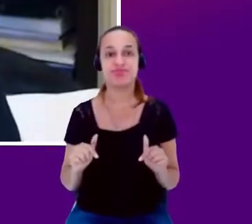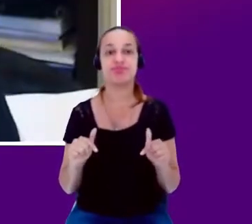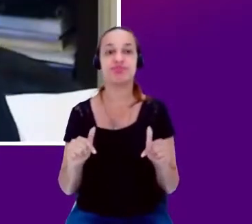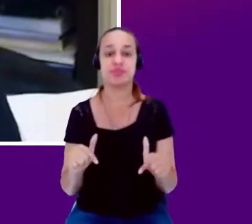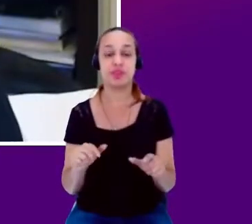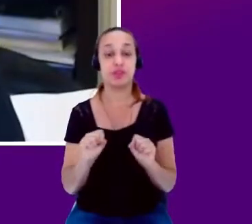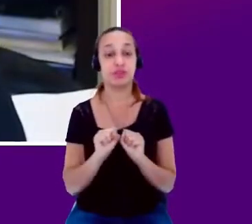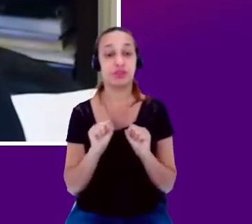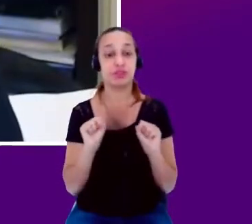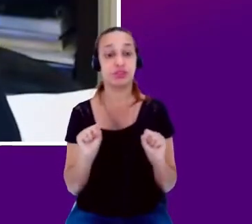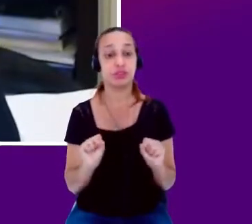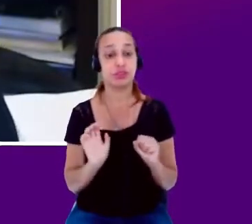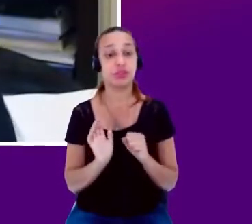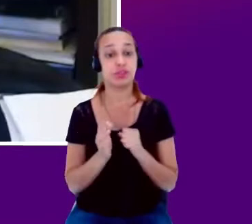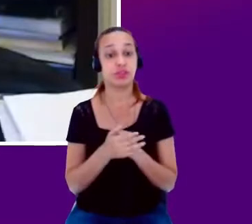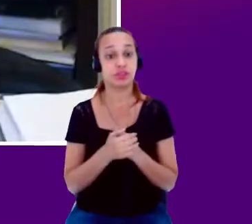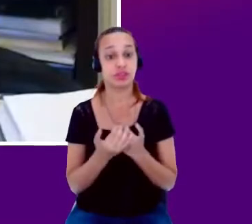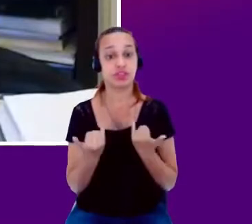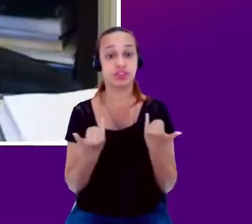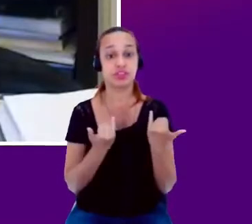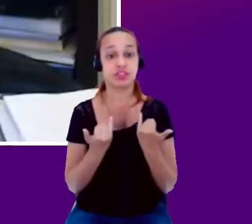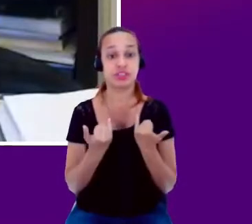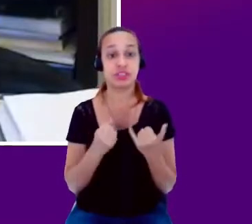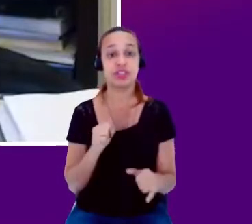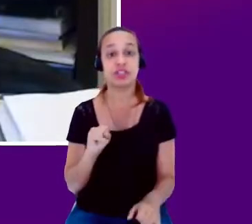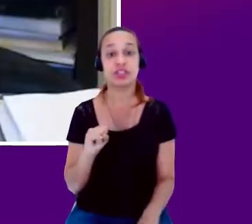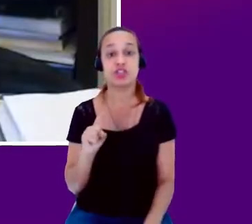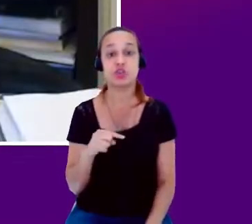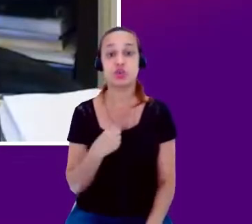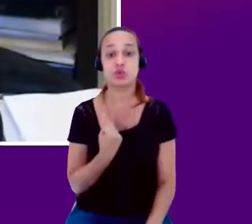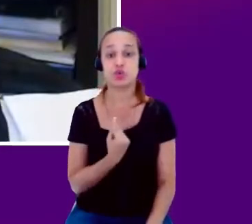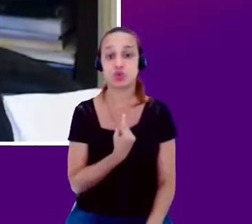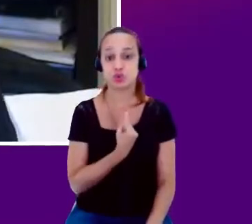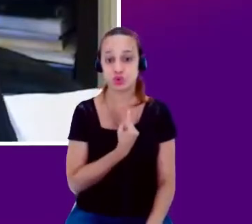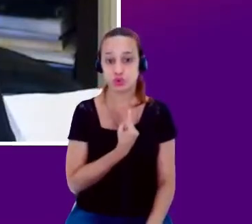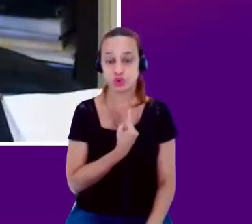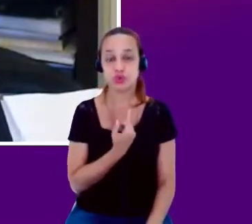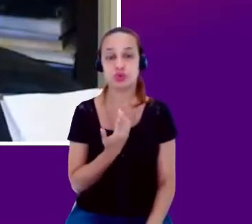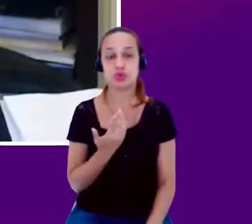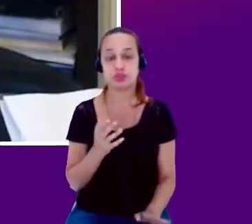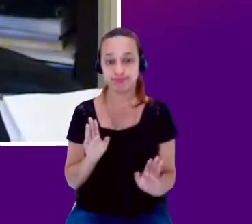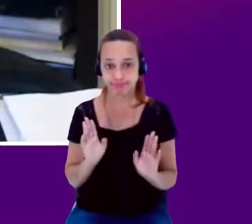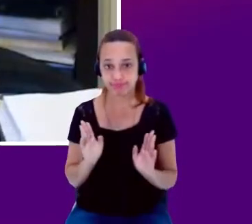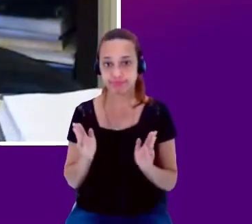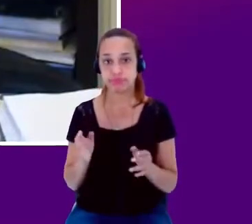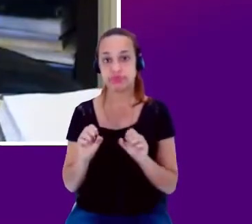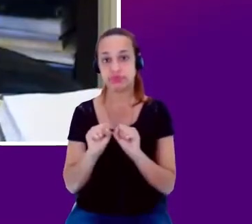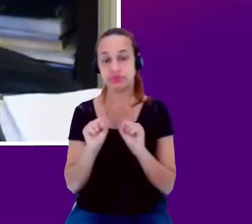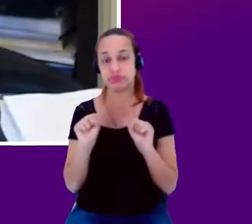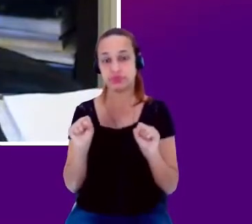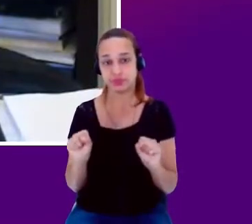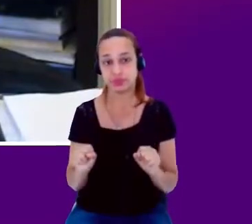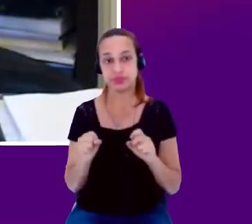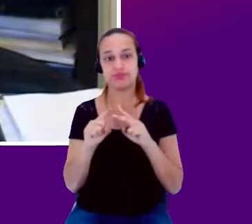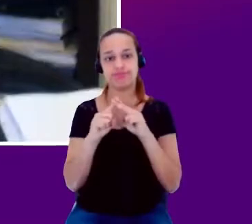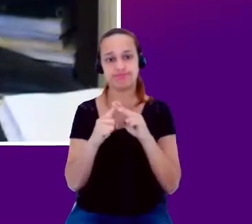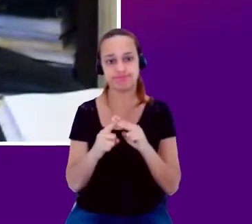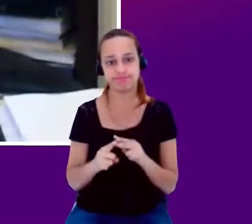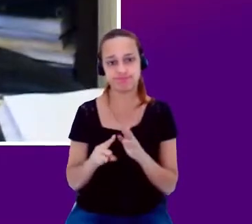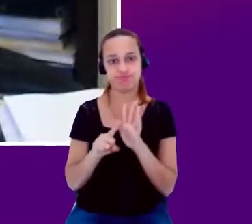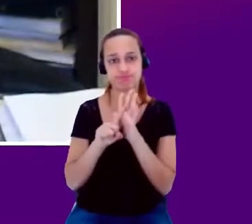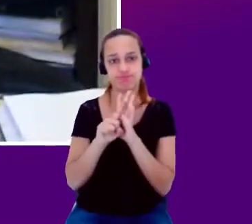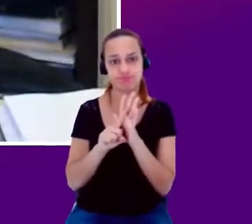de dados se nós nos fiarmos no sistema de autorregulação regulada ou